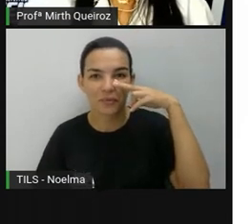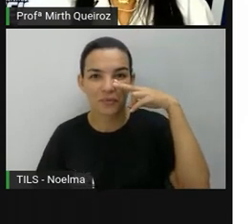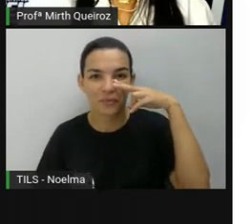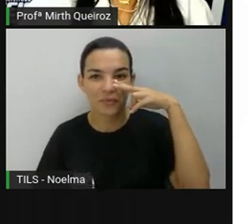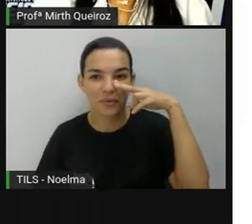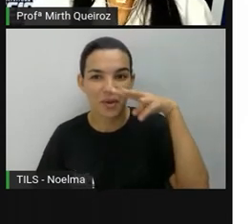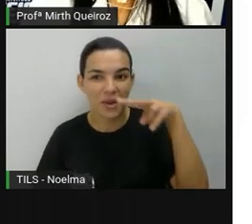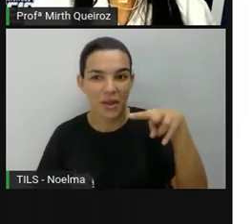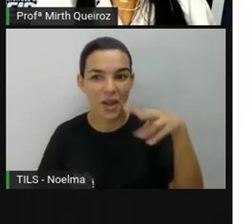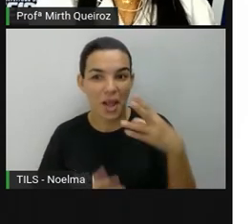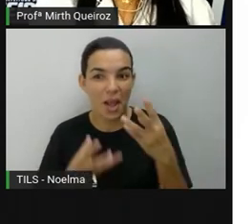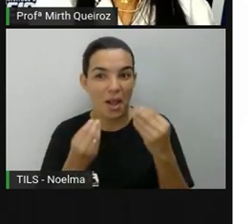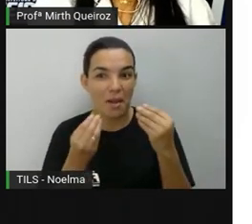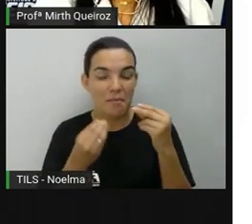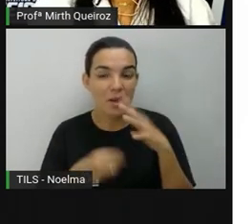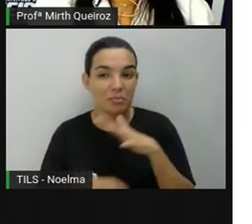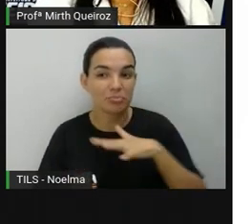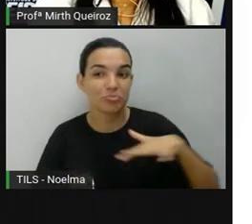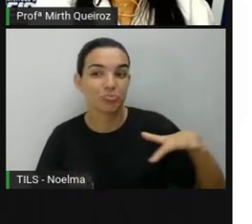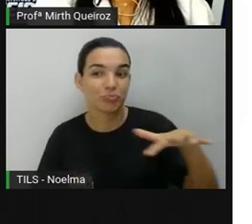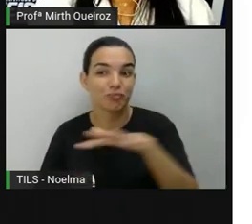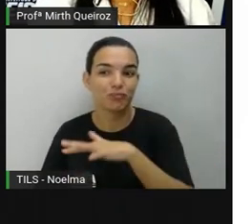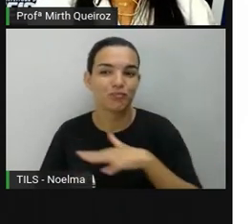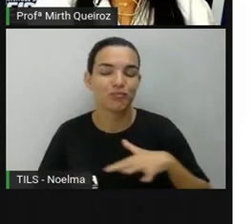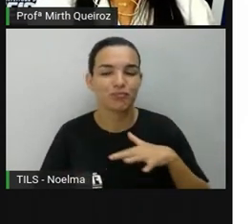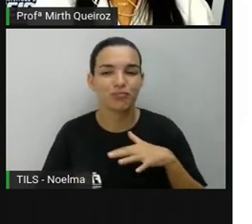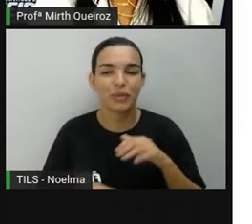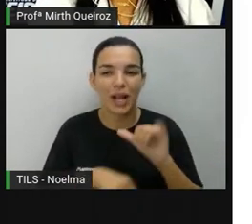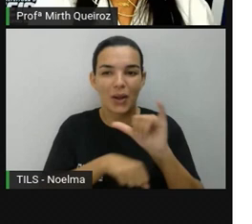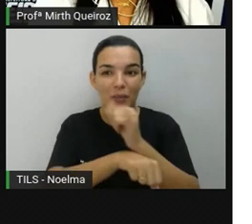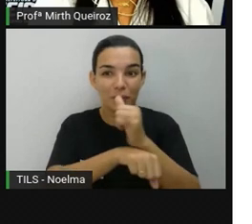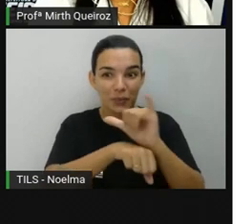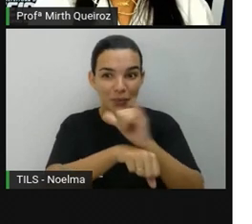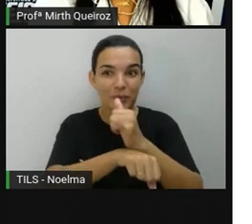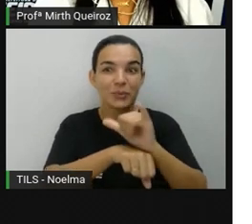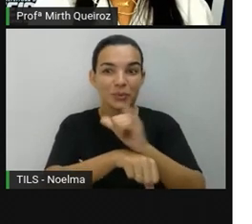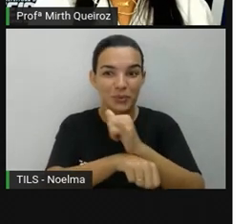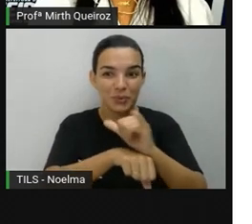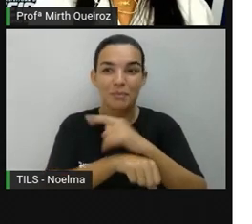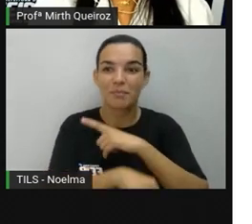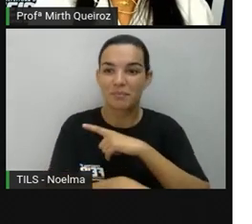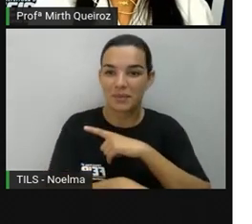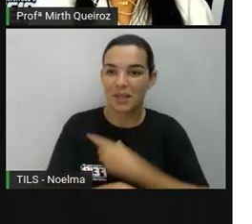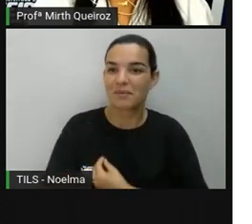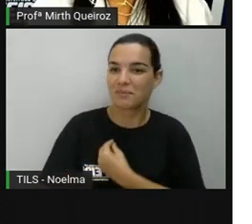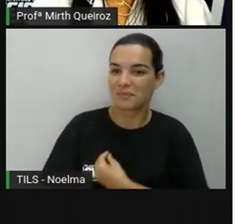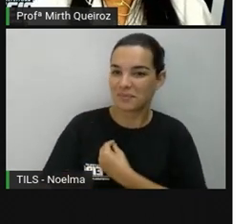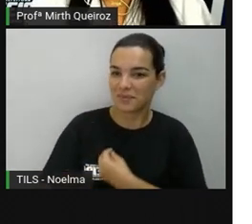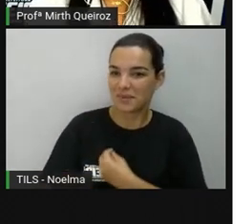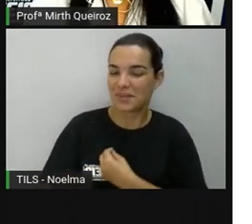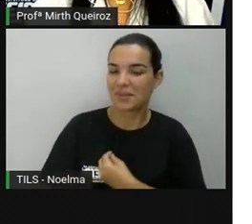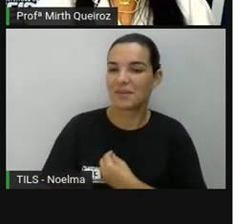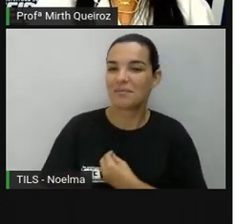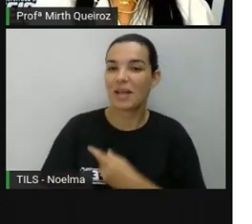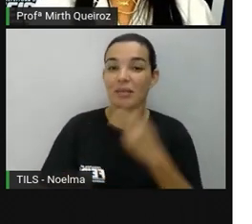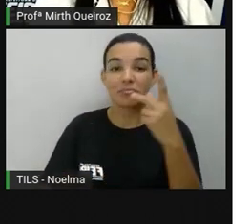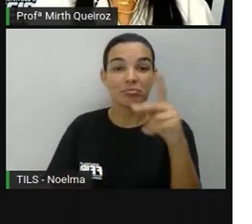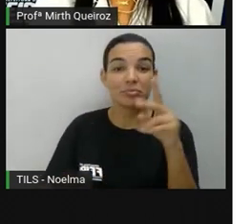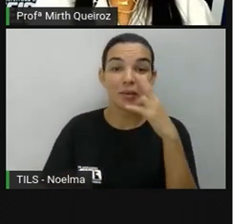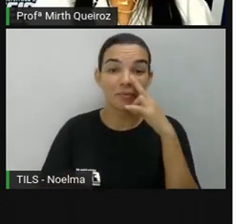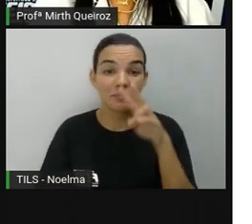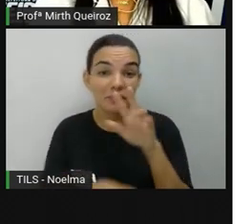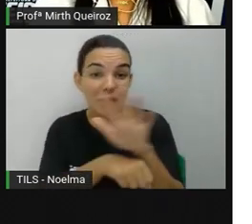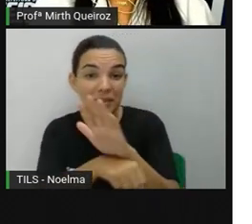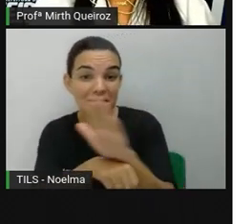é popularidade. O canal do YouTube, que é o que a gente utiliza aqui, o canal para vocês assistirem